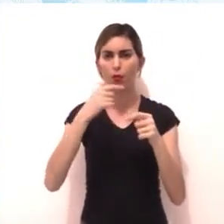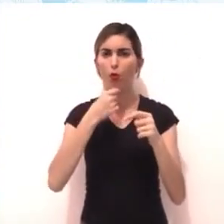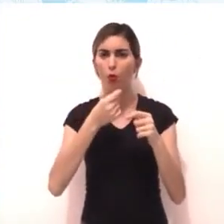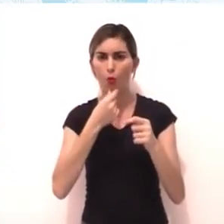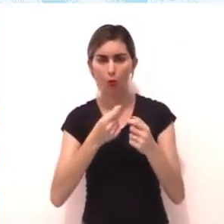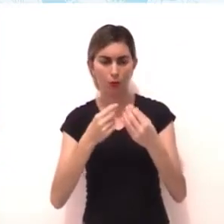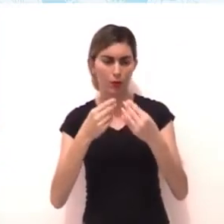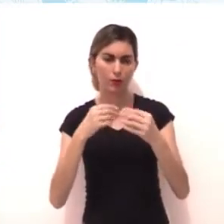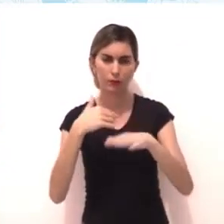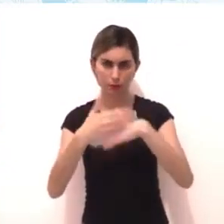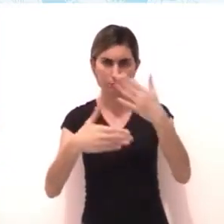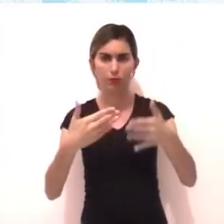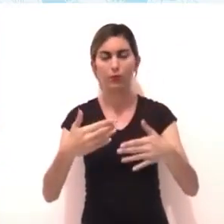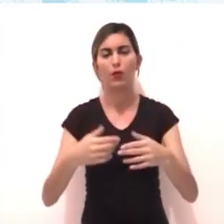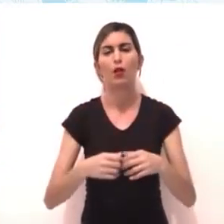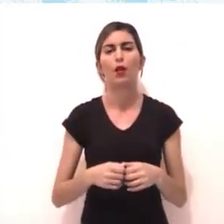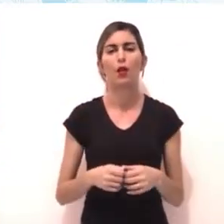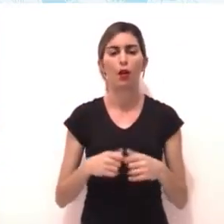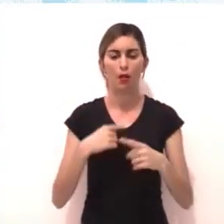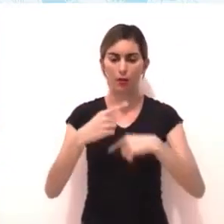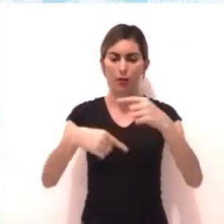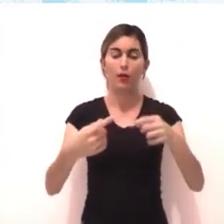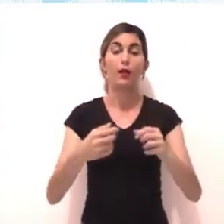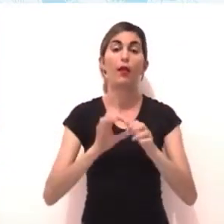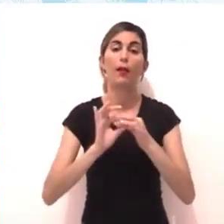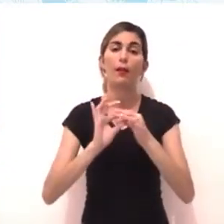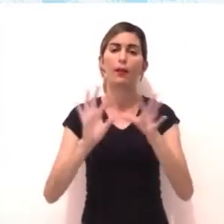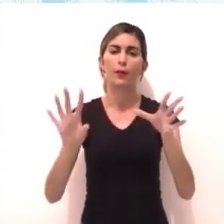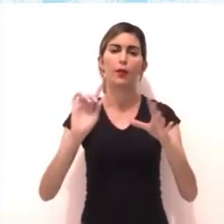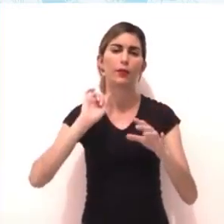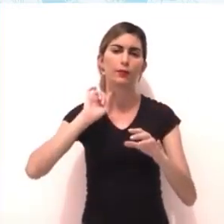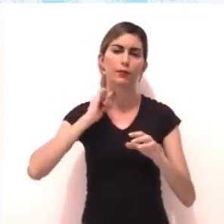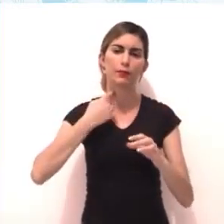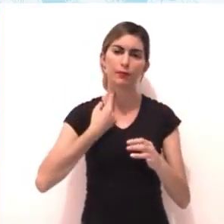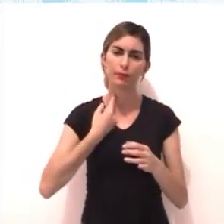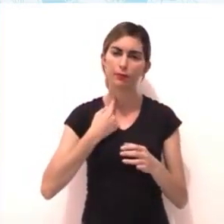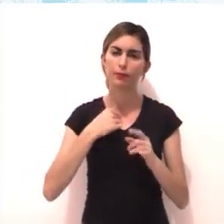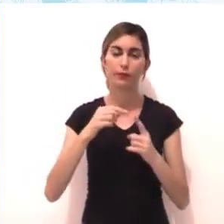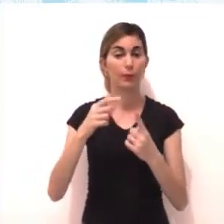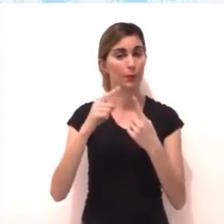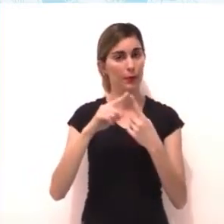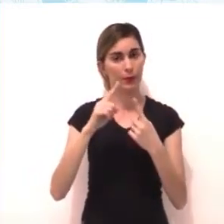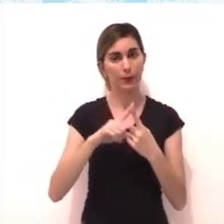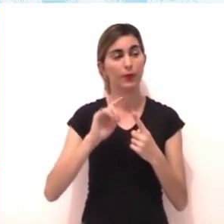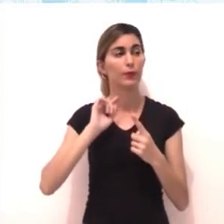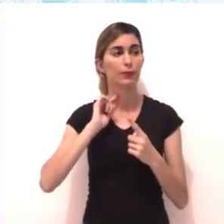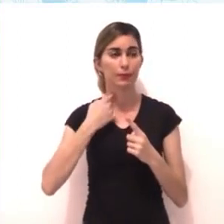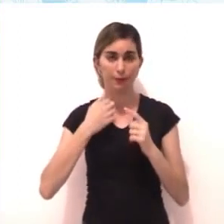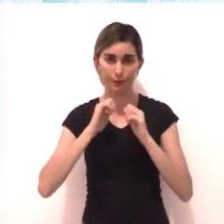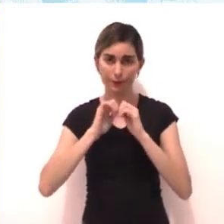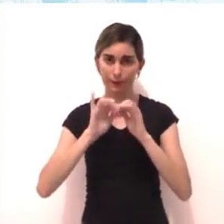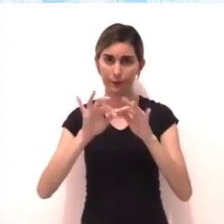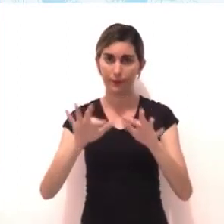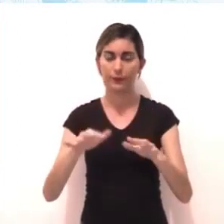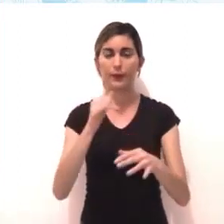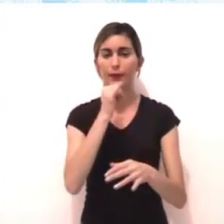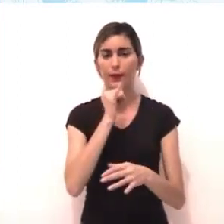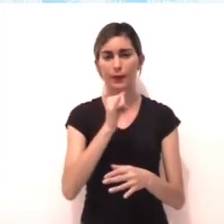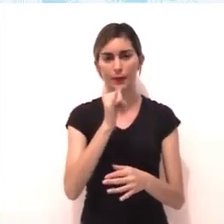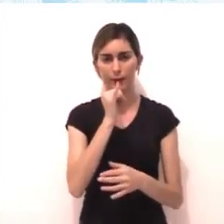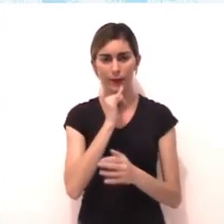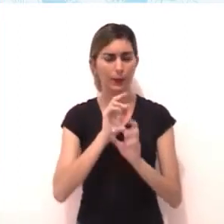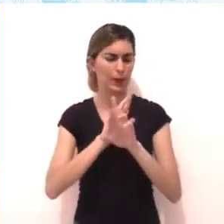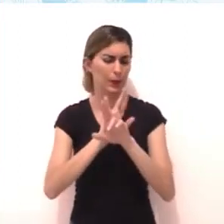antropogênicas, nós vamos ter a liberação dos poluentes primários. Temos aí exemplo